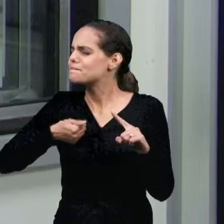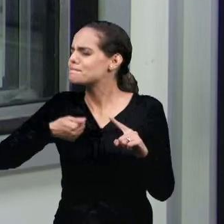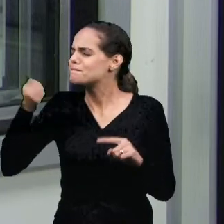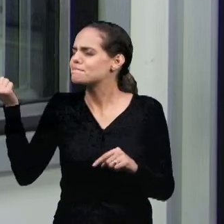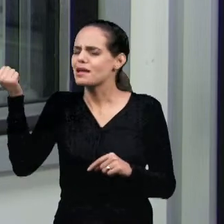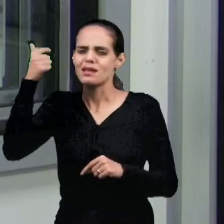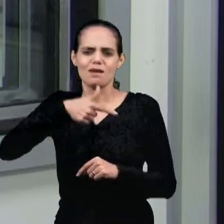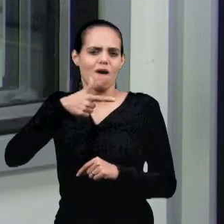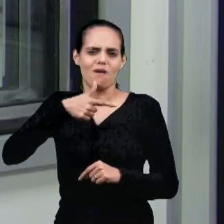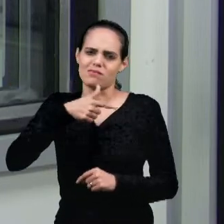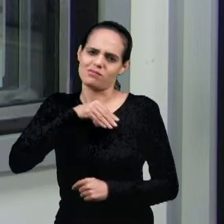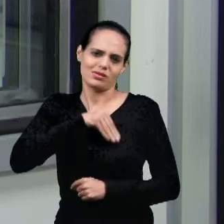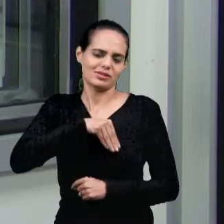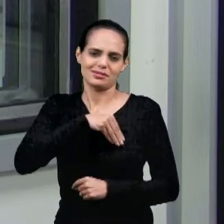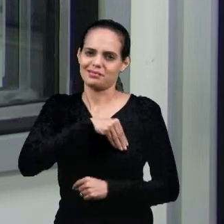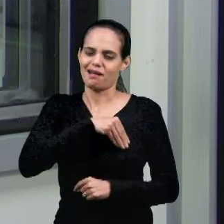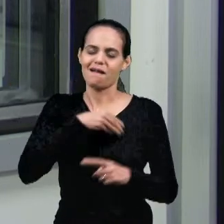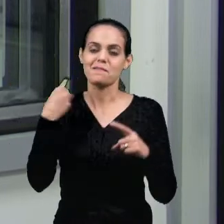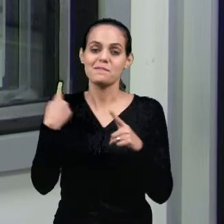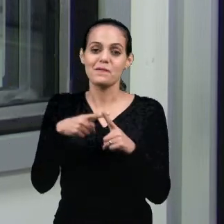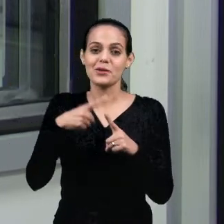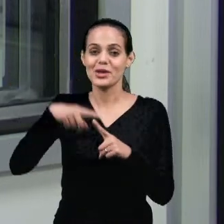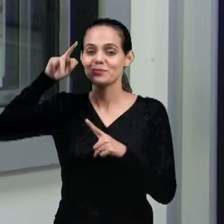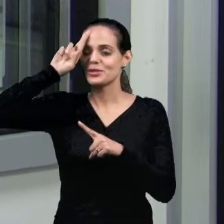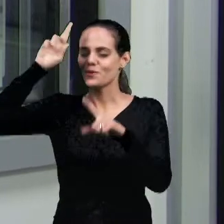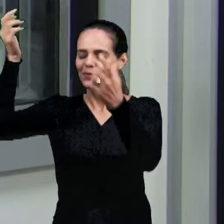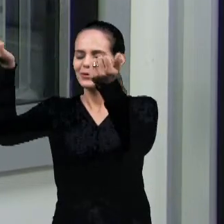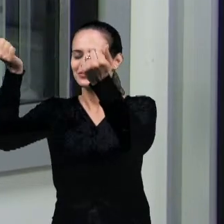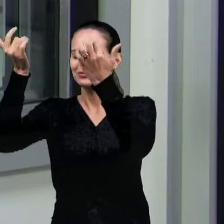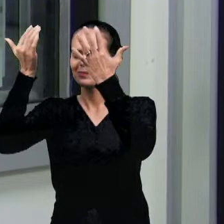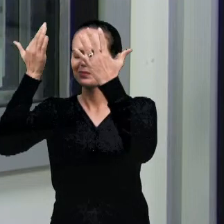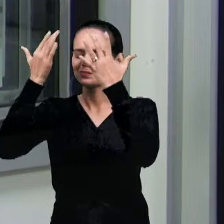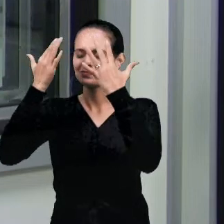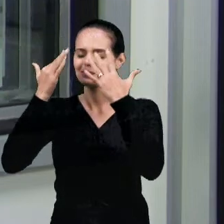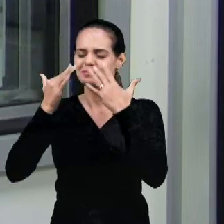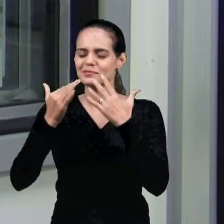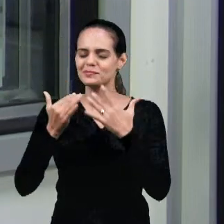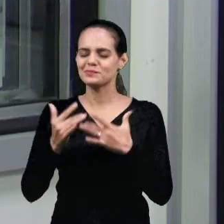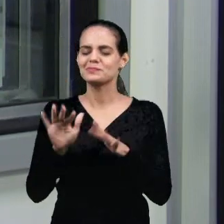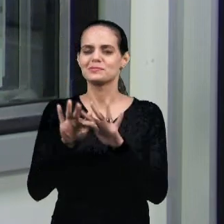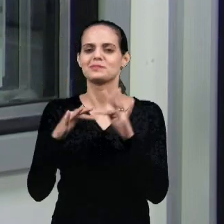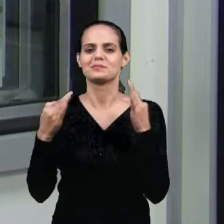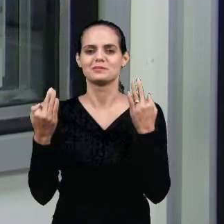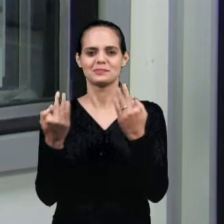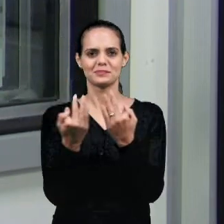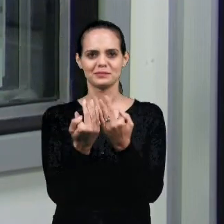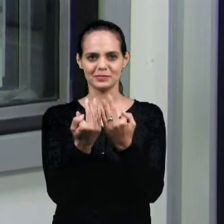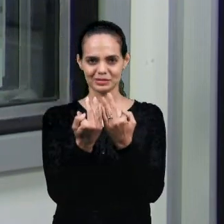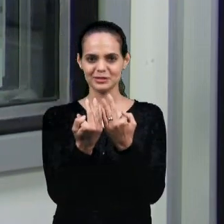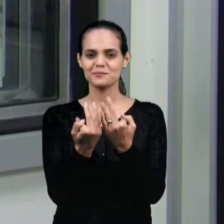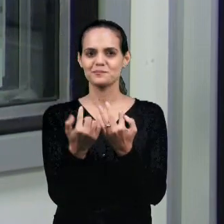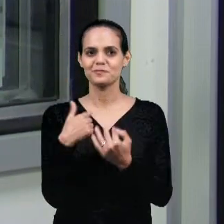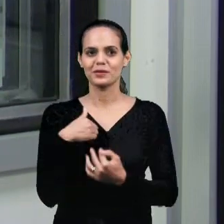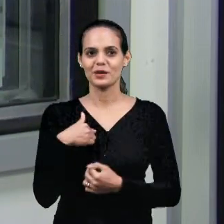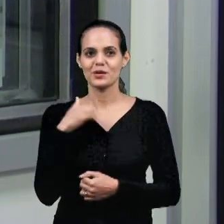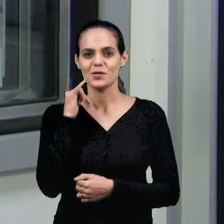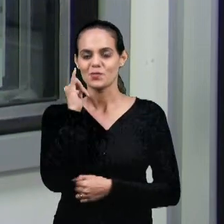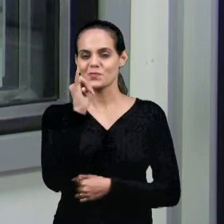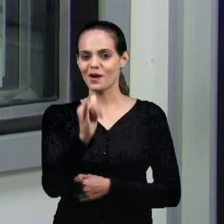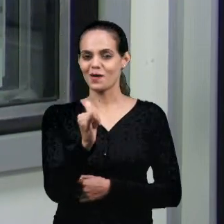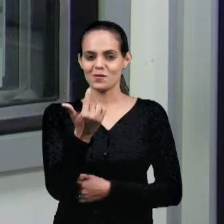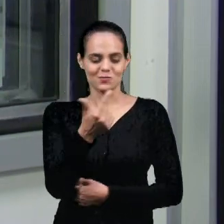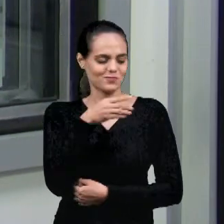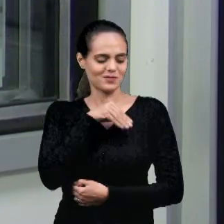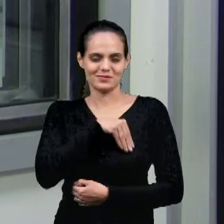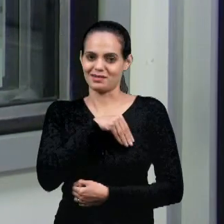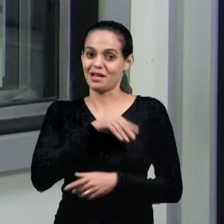Porque o Senhor nos recompensa a nossa família. E eu costumo dizer que mesmo sem salário eu sou